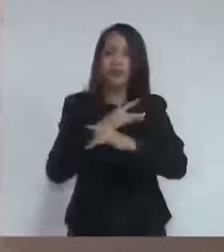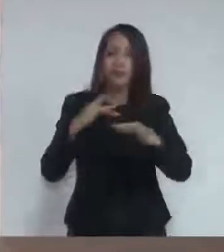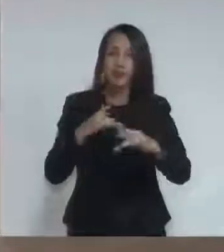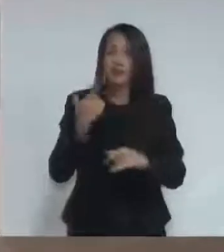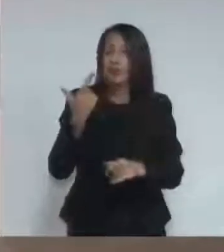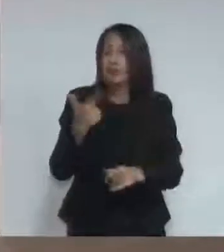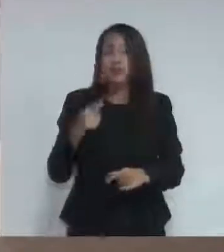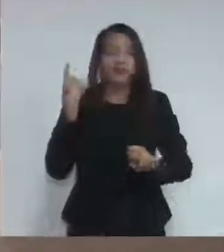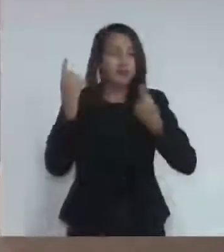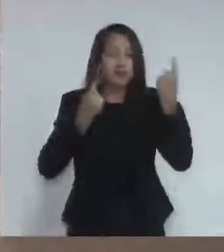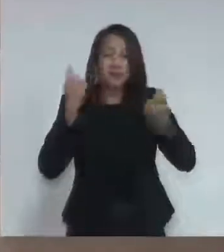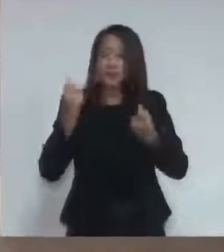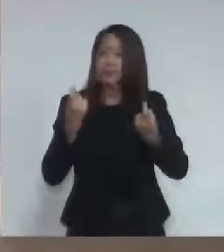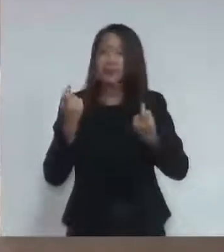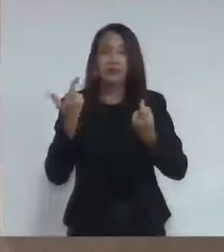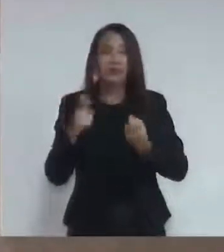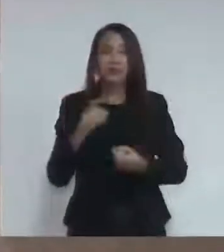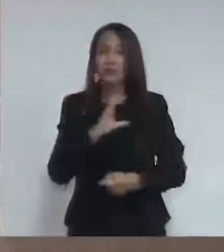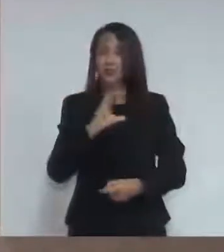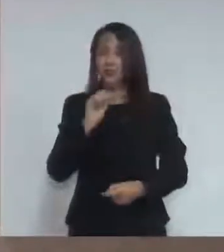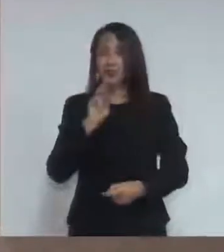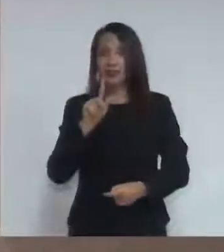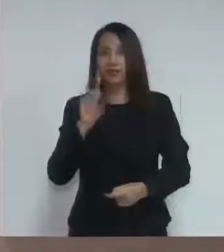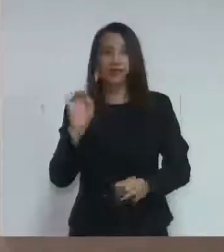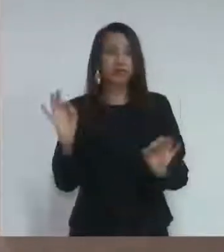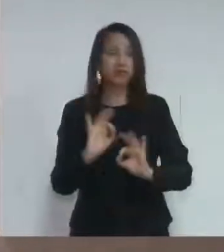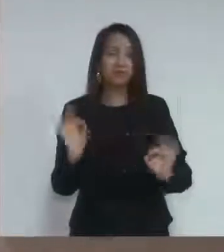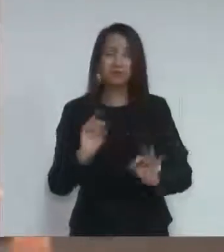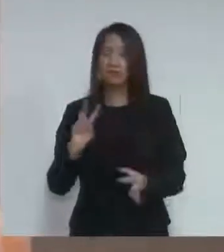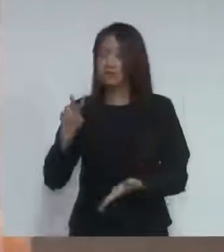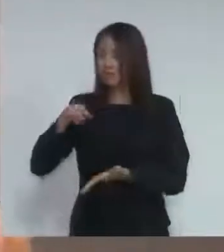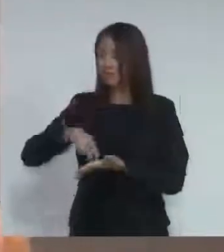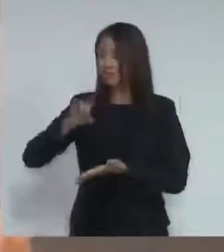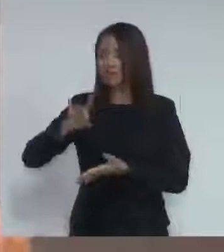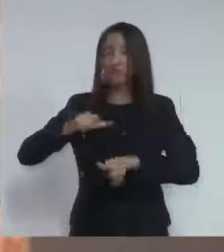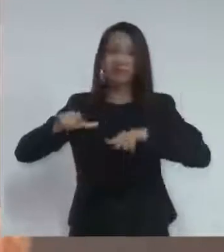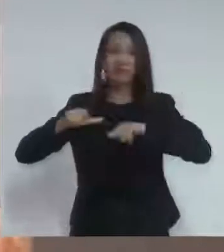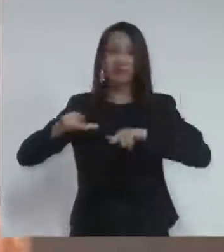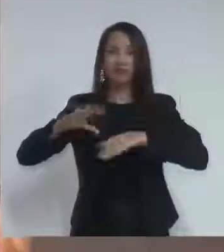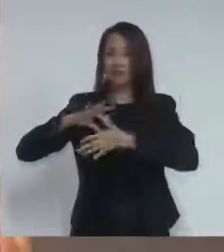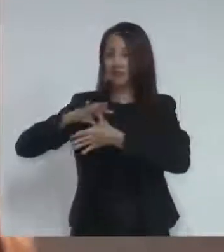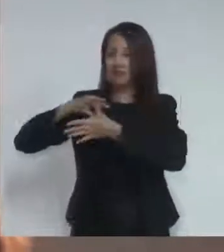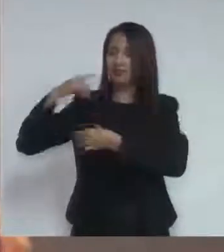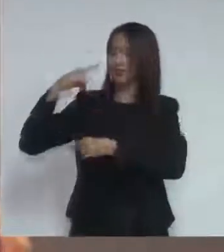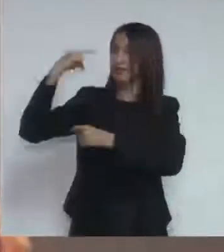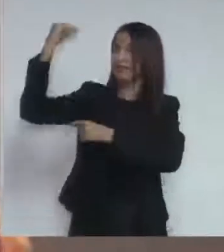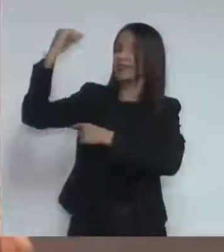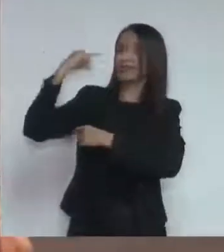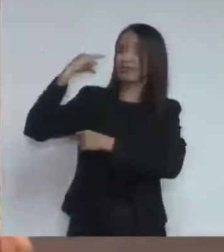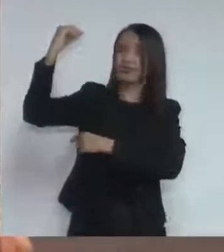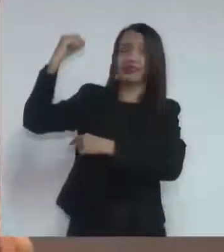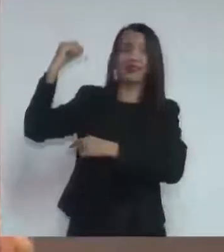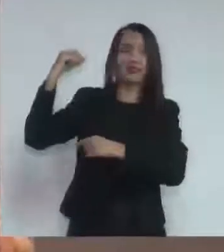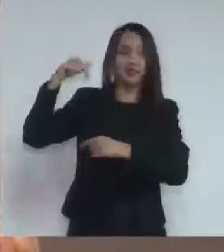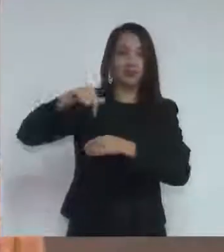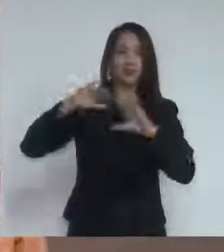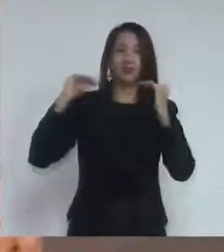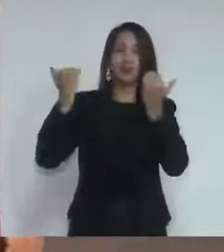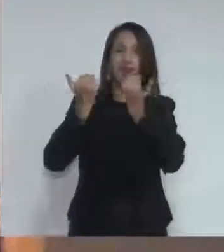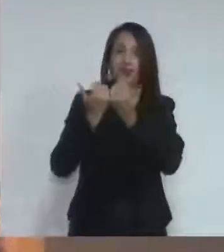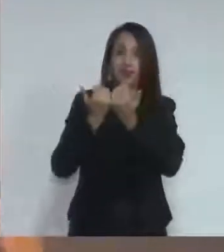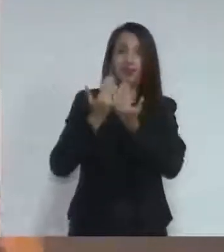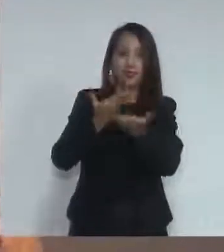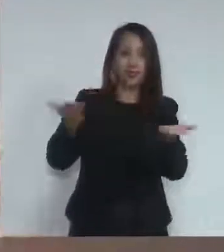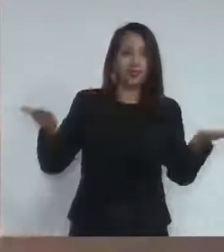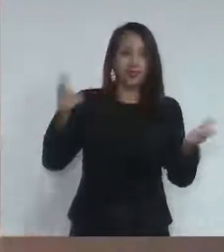cargo nenhum, não preciso, graças a Deus. Eu vim aqui para fazer o meu trabalho porque eu fui eleito por essa casa. Né? Ontem a gente estava